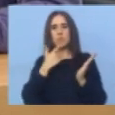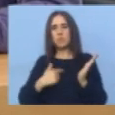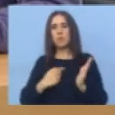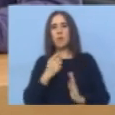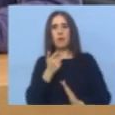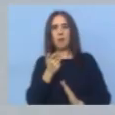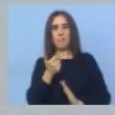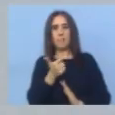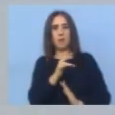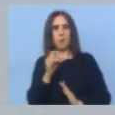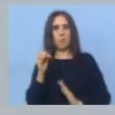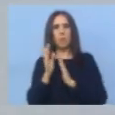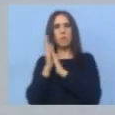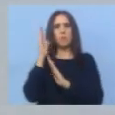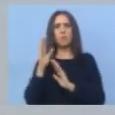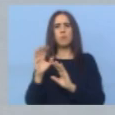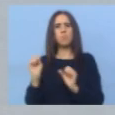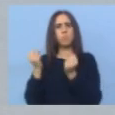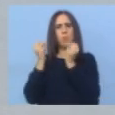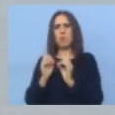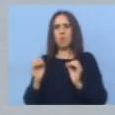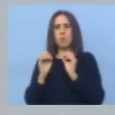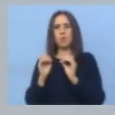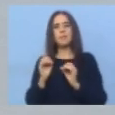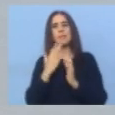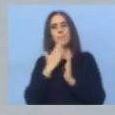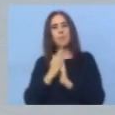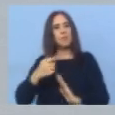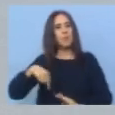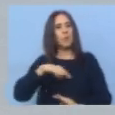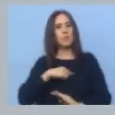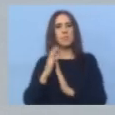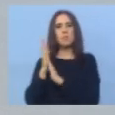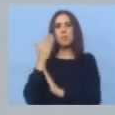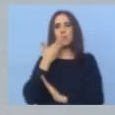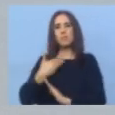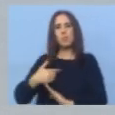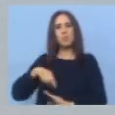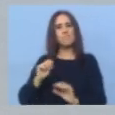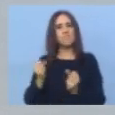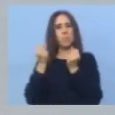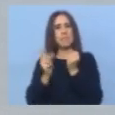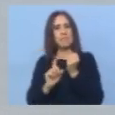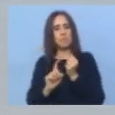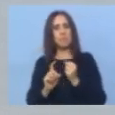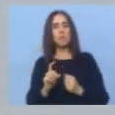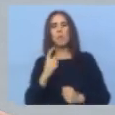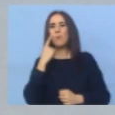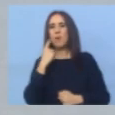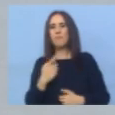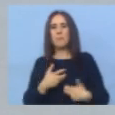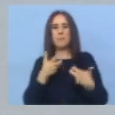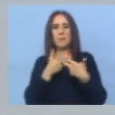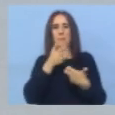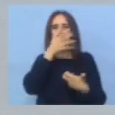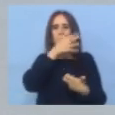Deus. E, no fundo, está a pedir para nós não nos recusarmos a Deus. Eu tenho a impressão que muito do conflito,